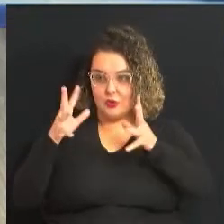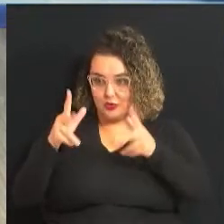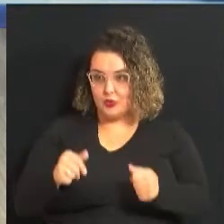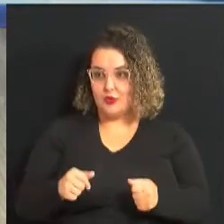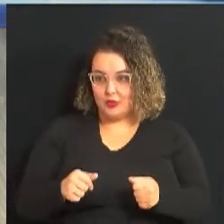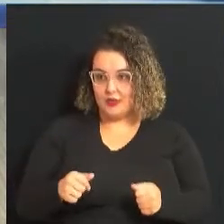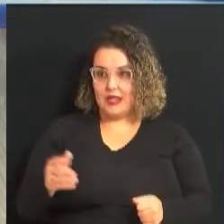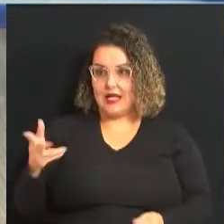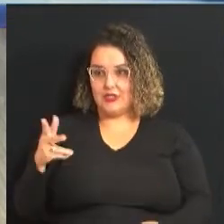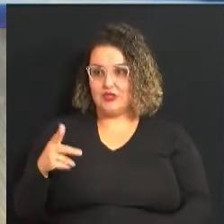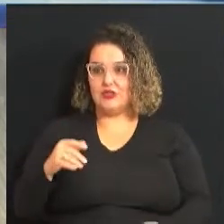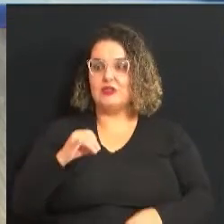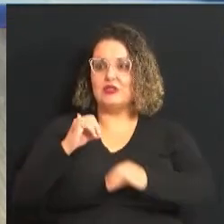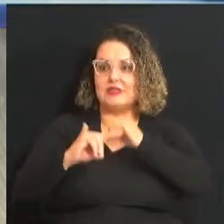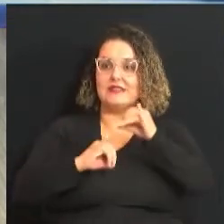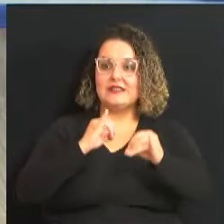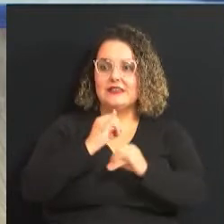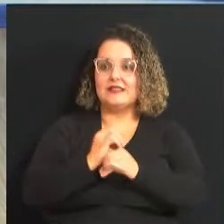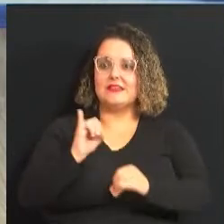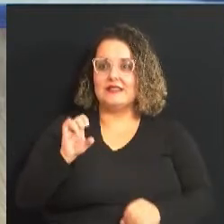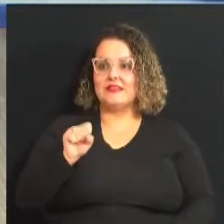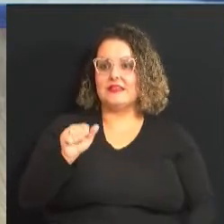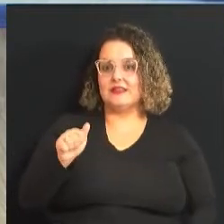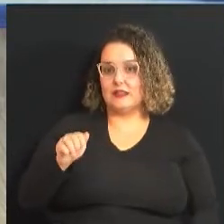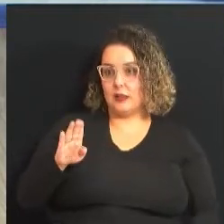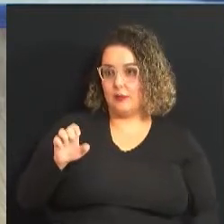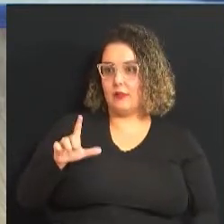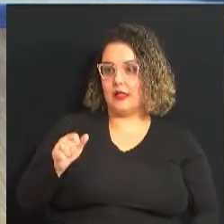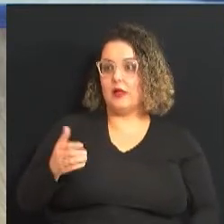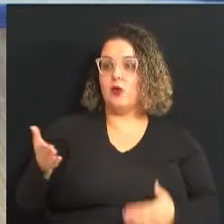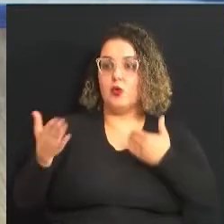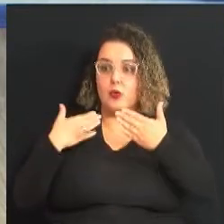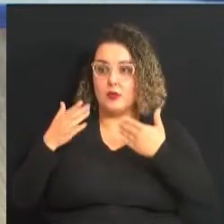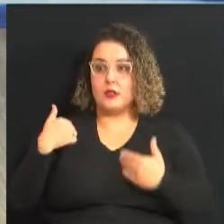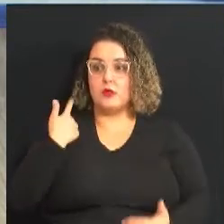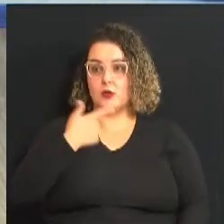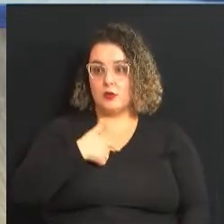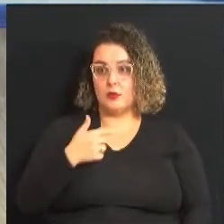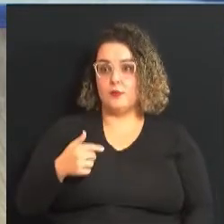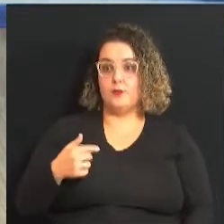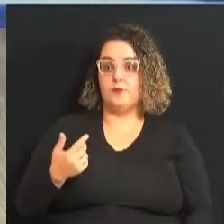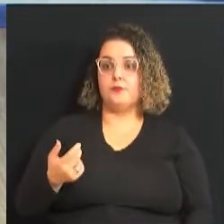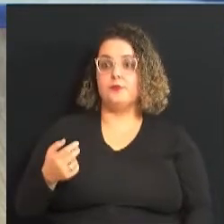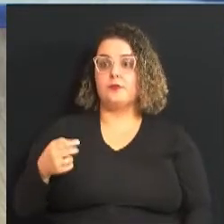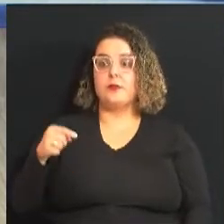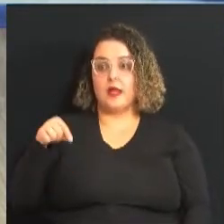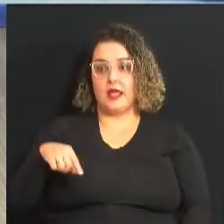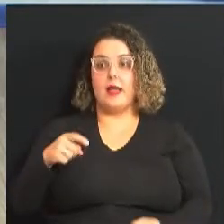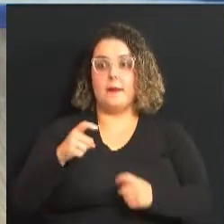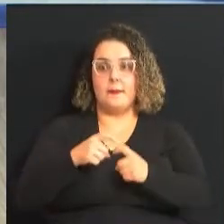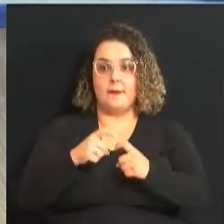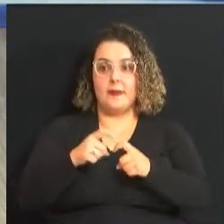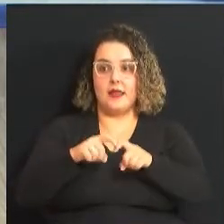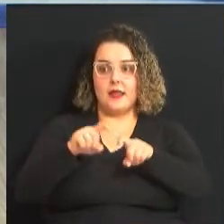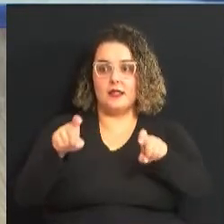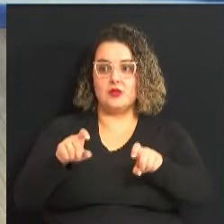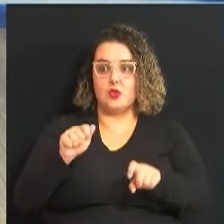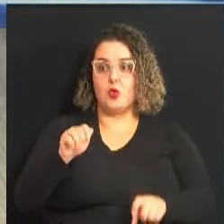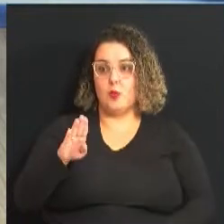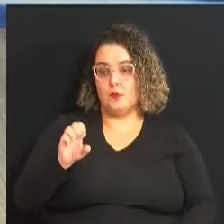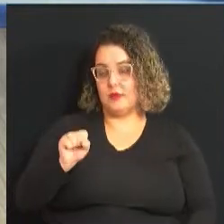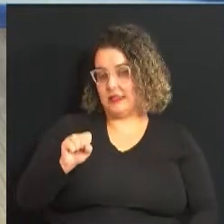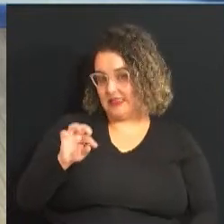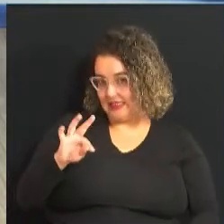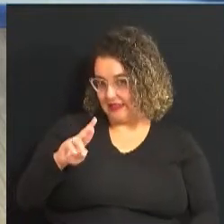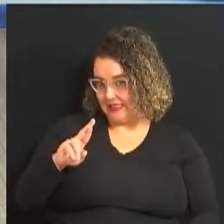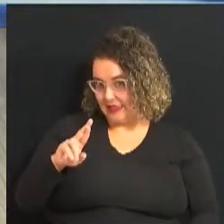a internet. Doutora Isabela, então, ela que está conversando com a gente, Nelly Machado, ela é ginecologista e obstetra, está falando com a gente